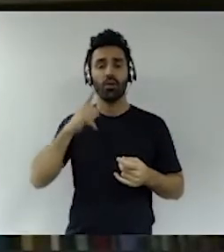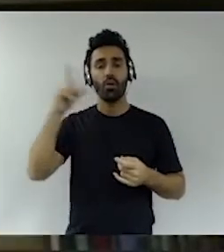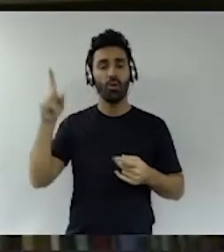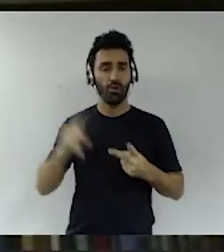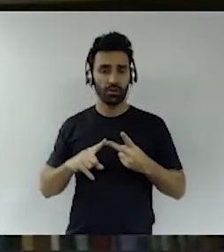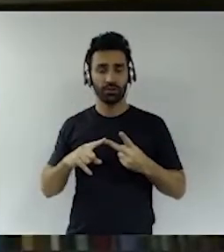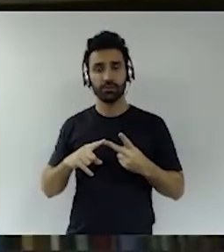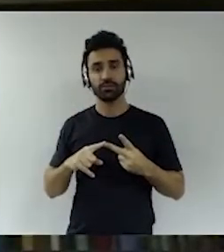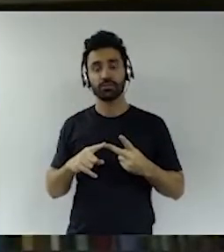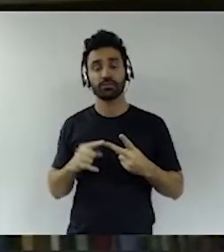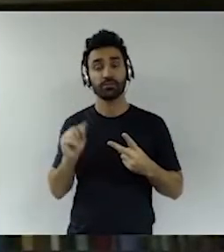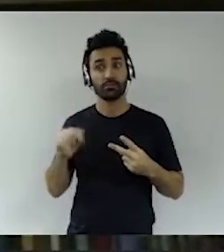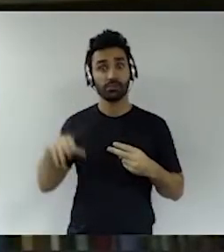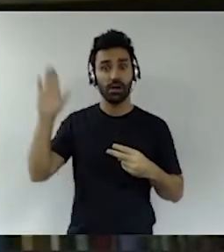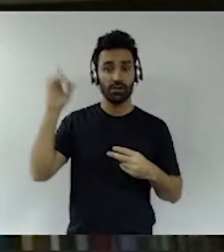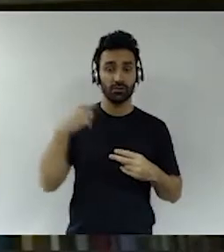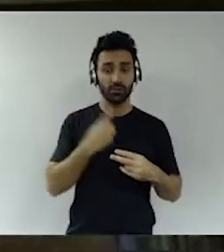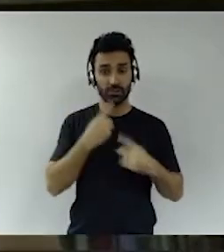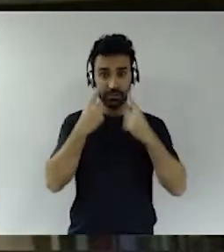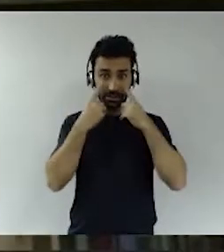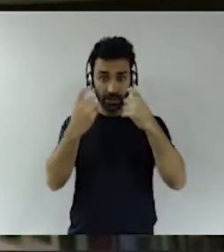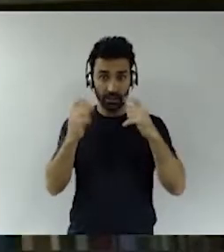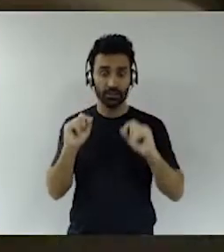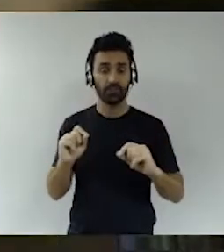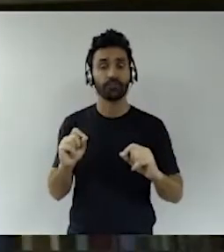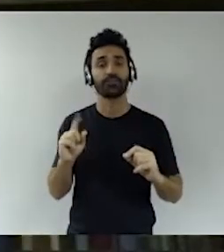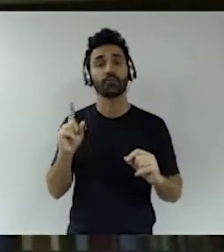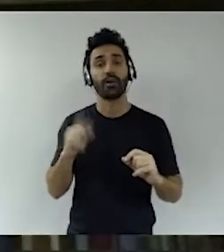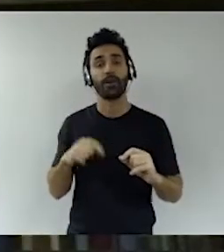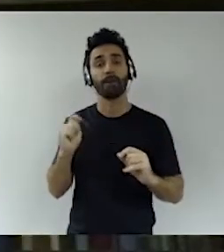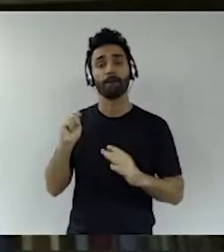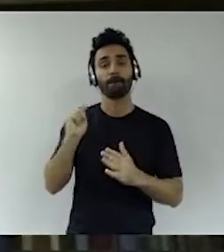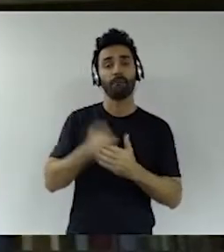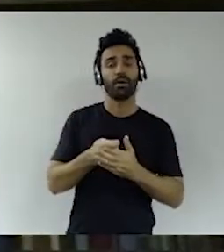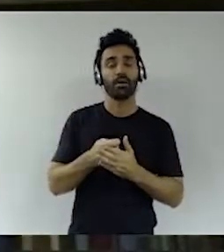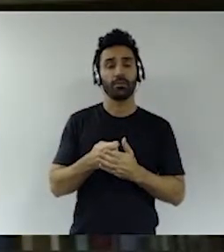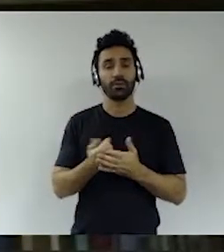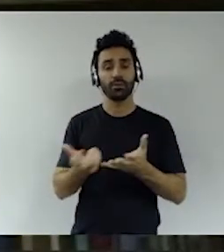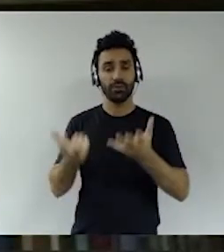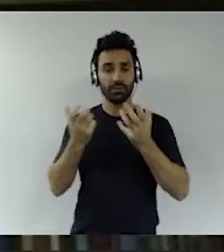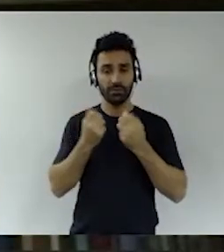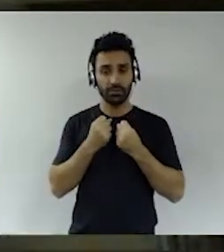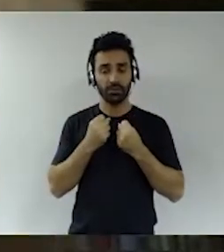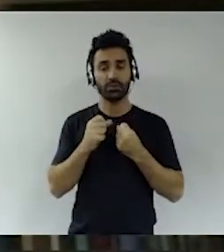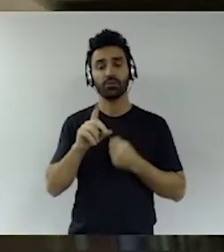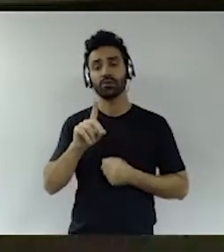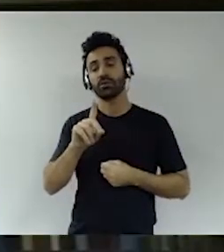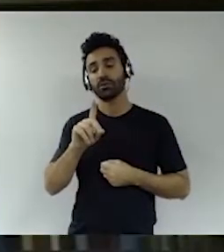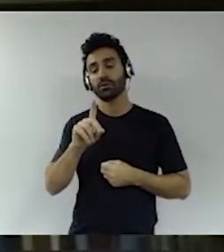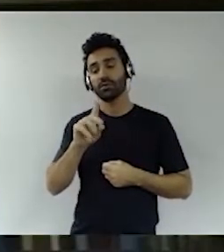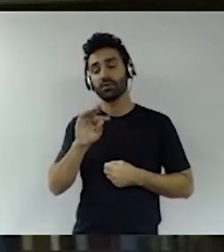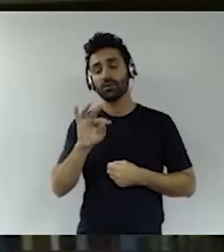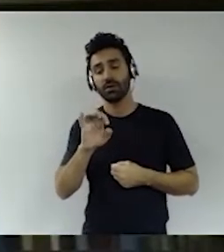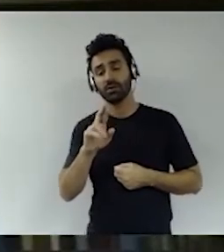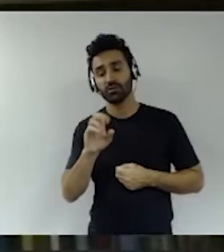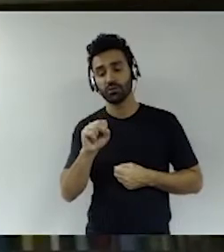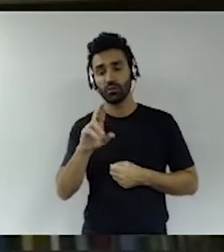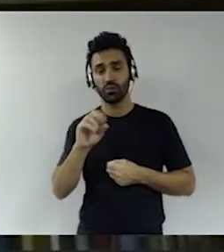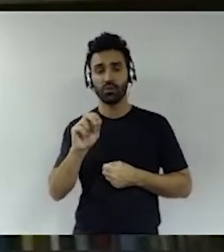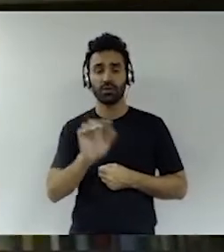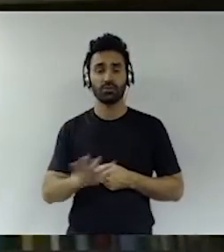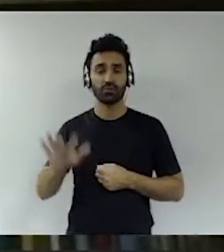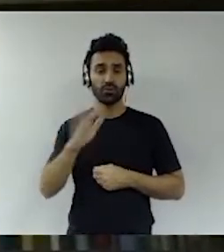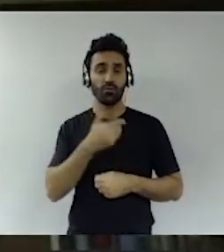outra operação que mais nos interessa aqui são os pagamentos e recebimentos do Tesouro Nacional, do governo